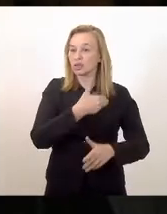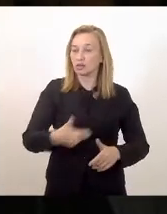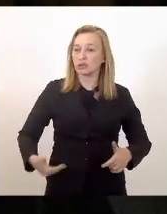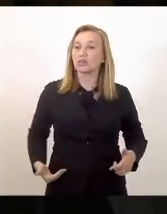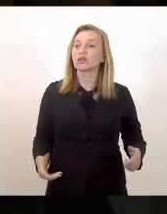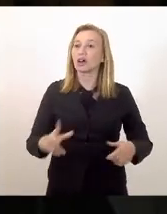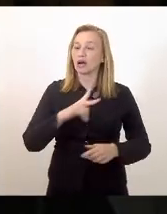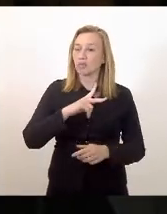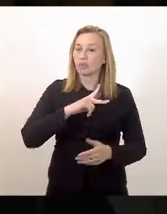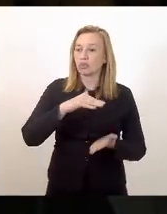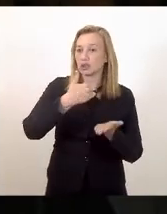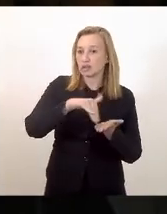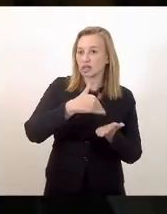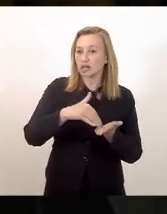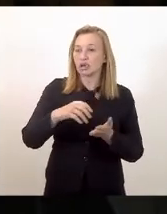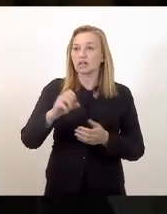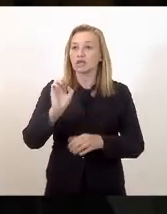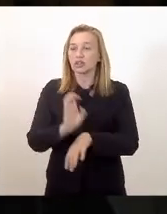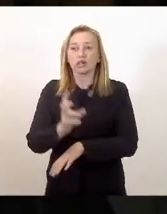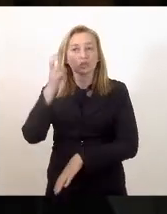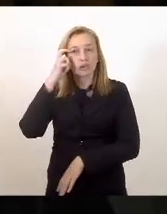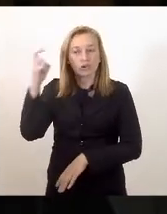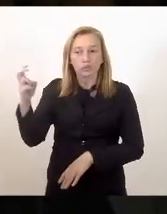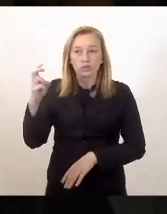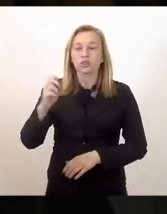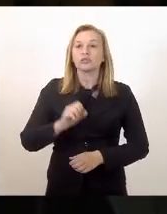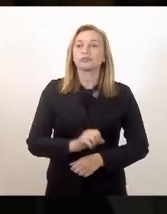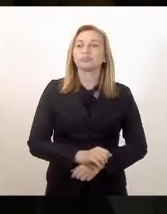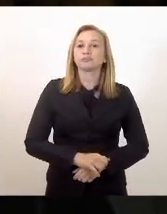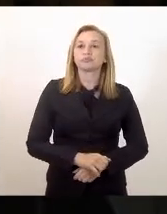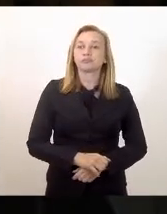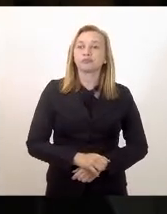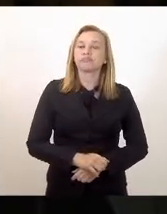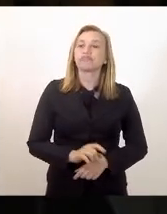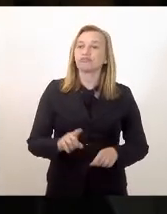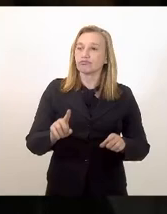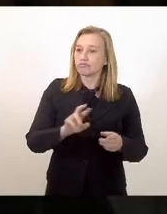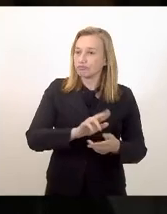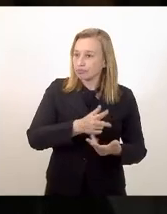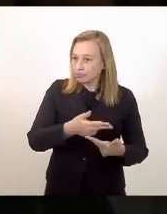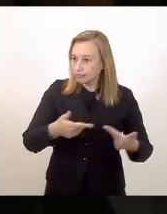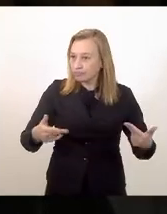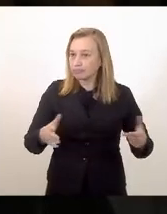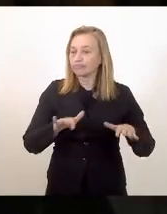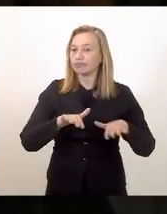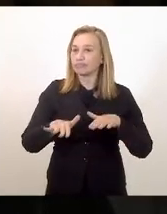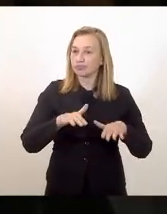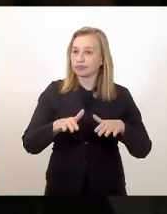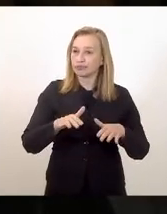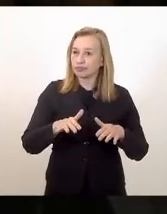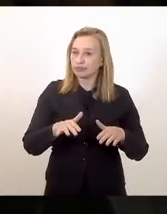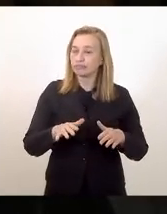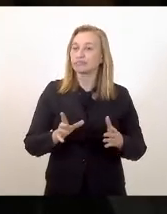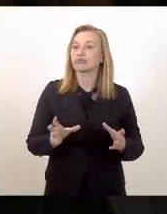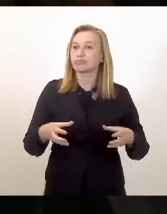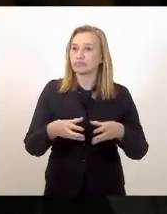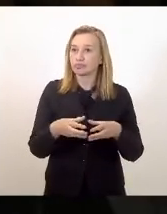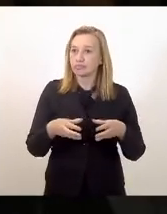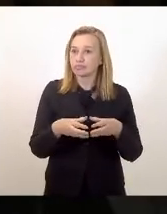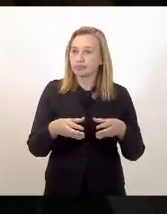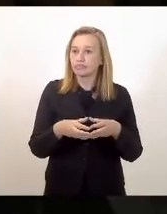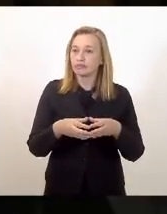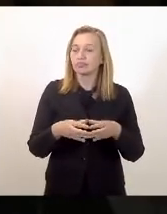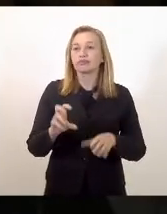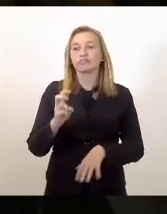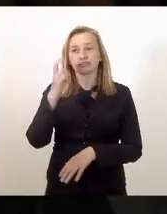própria Secretaria de Estado de Cultura e Economia Criativa, da Prefeitura do Rio, e vários coletivos e movimentos e entidades do campo da